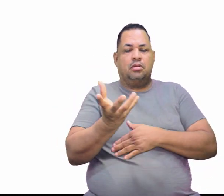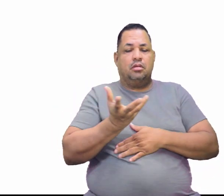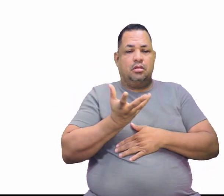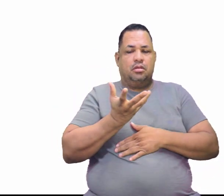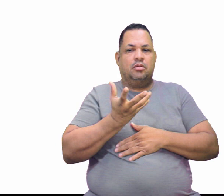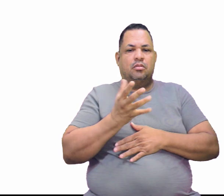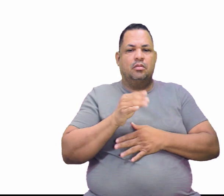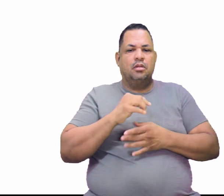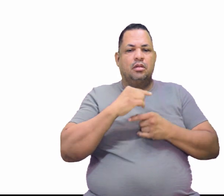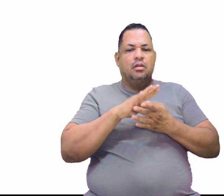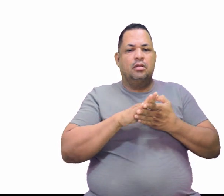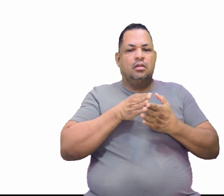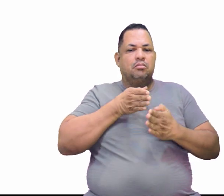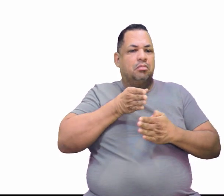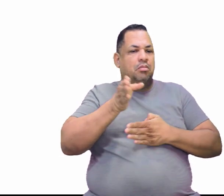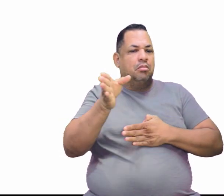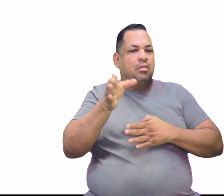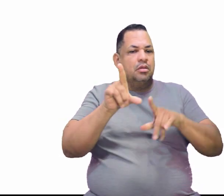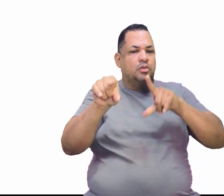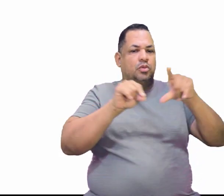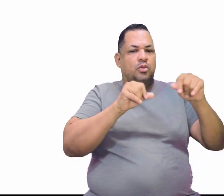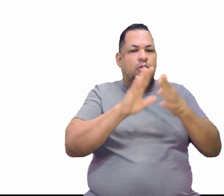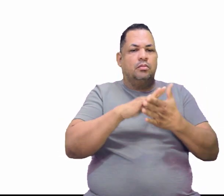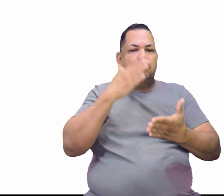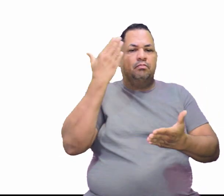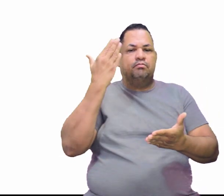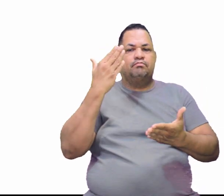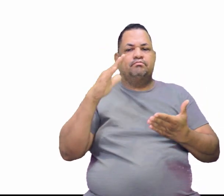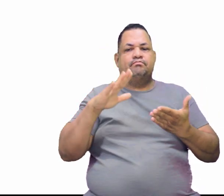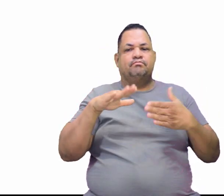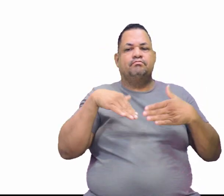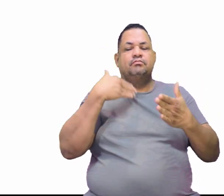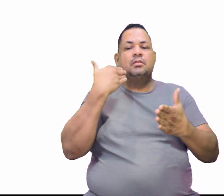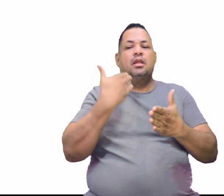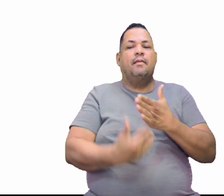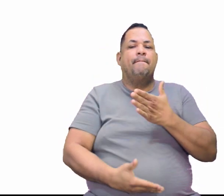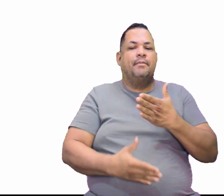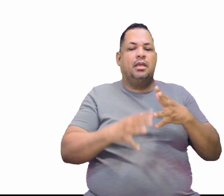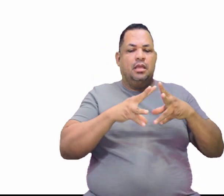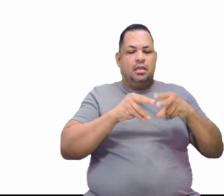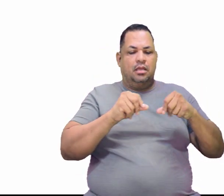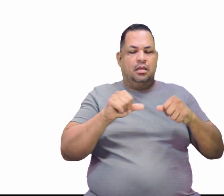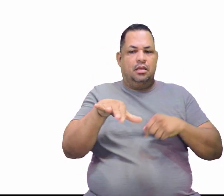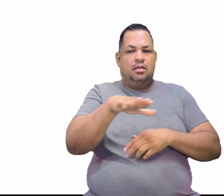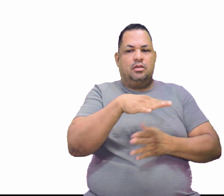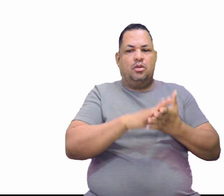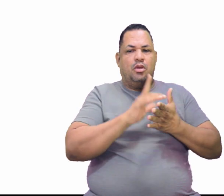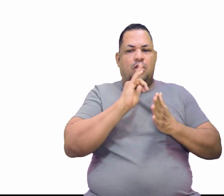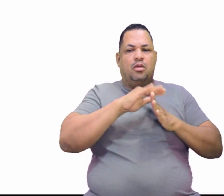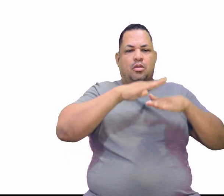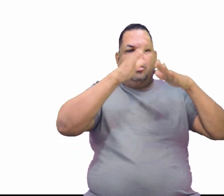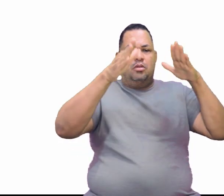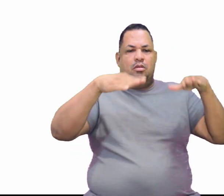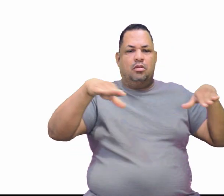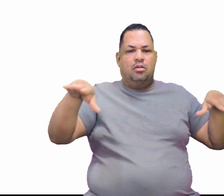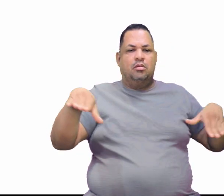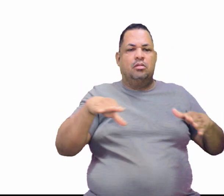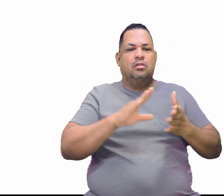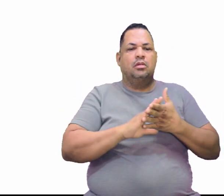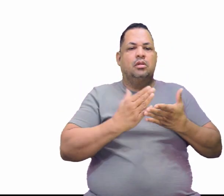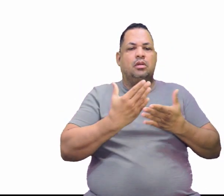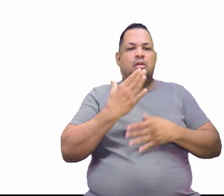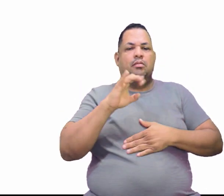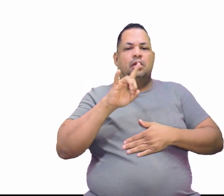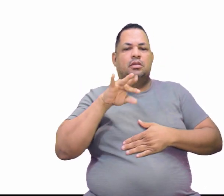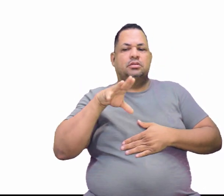uma saída alternativa pela perda do seu território marítimo lá na